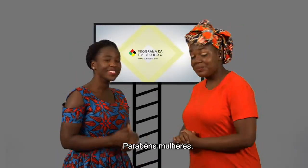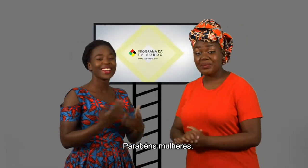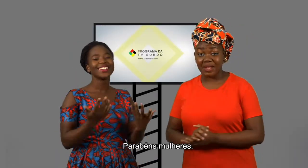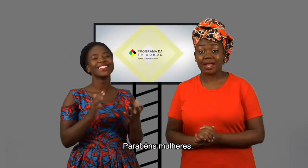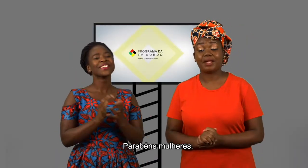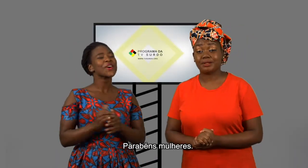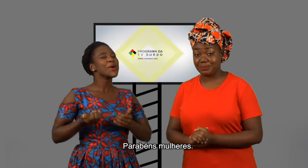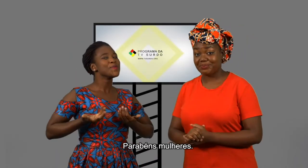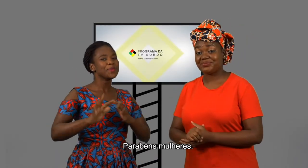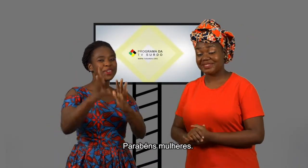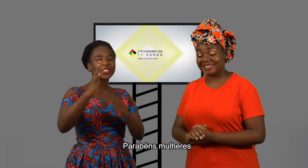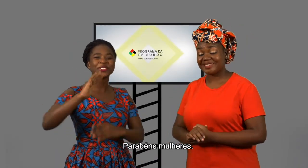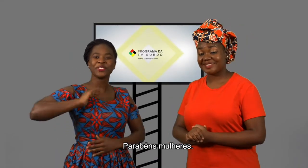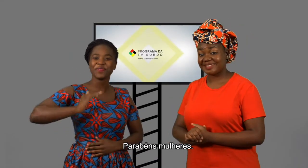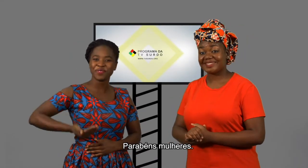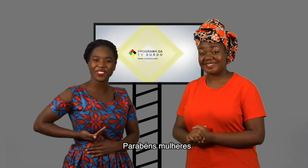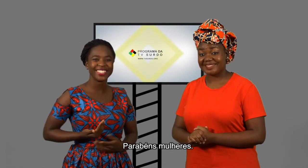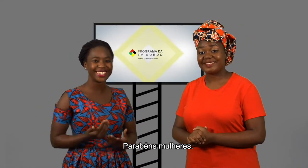Parabéns, mulheres!